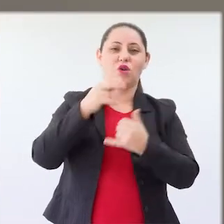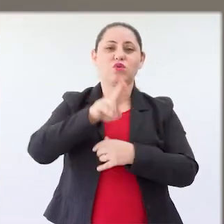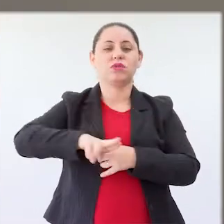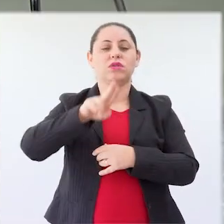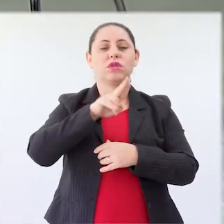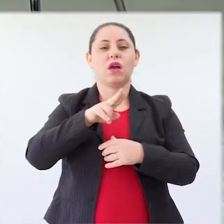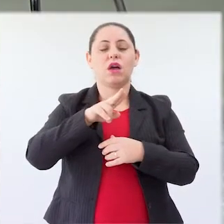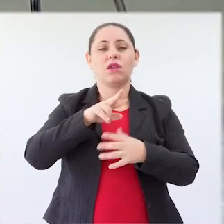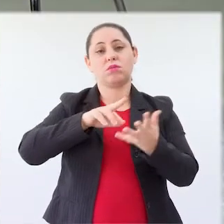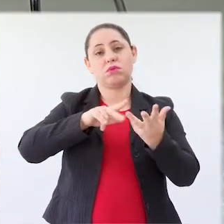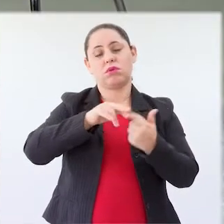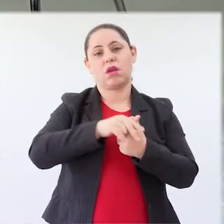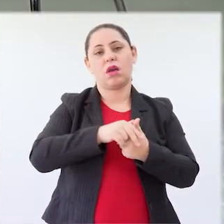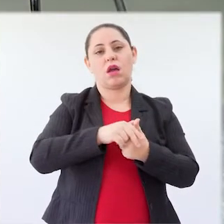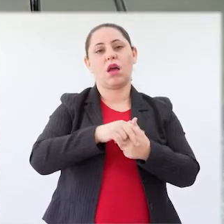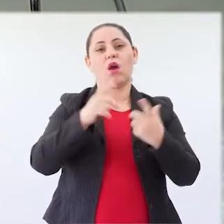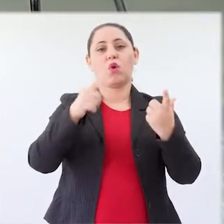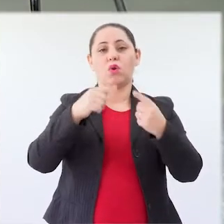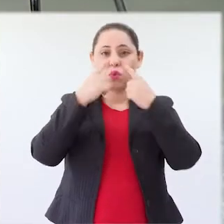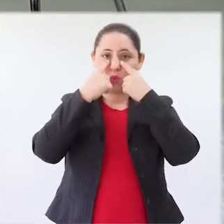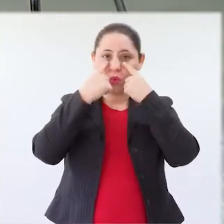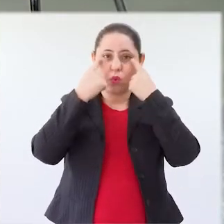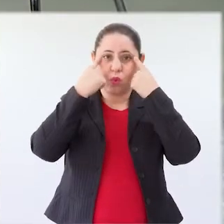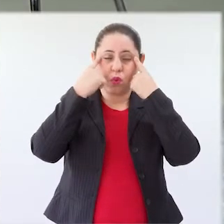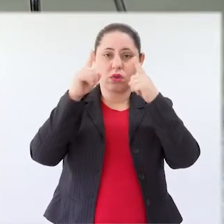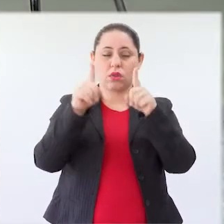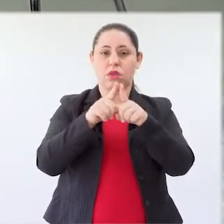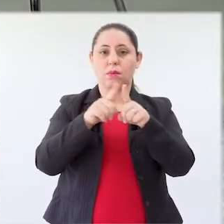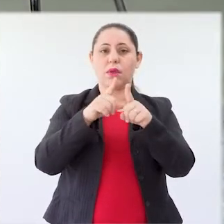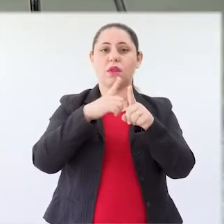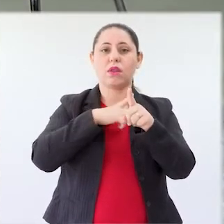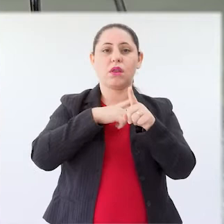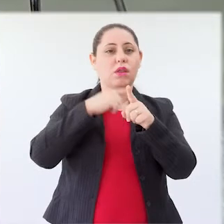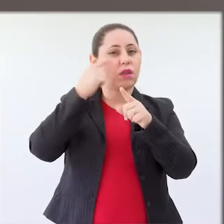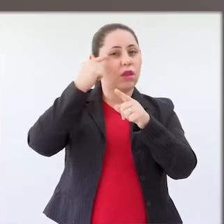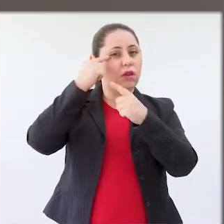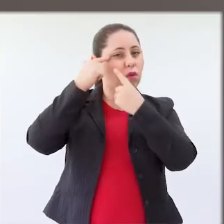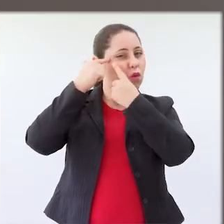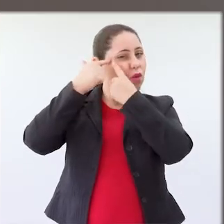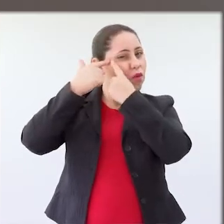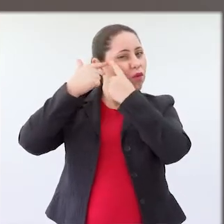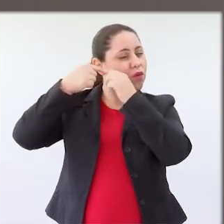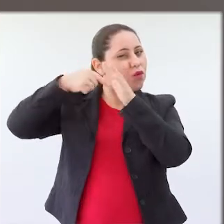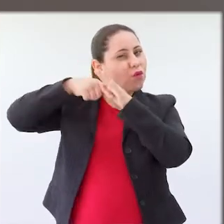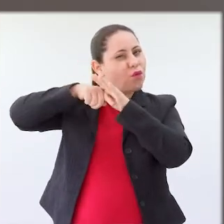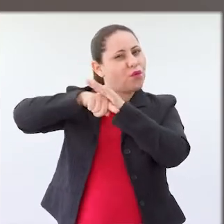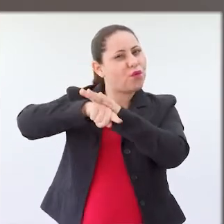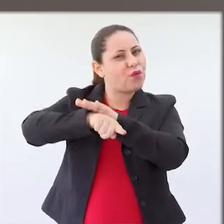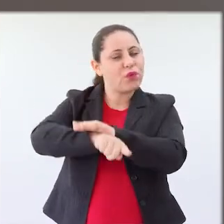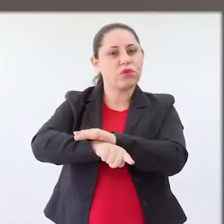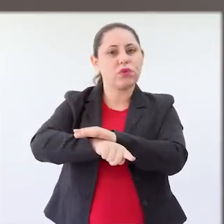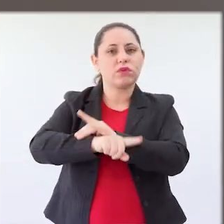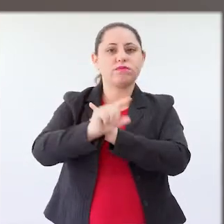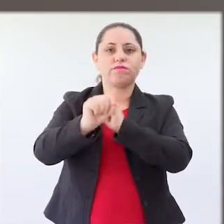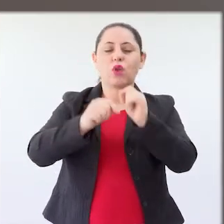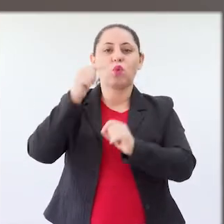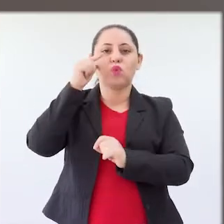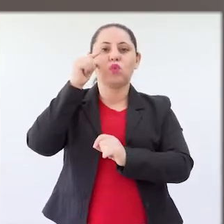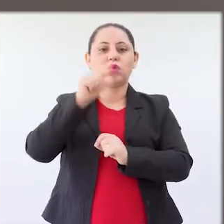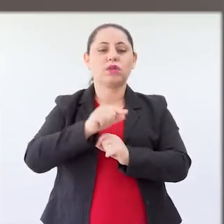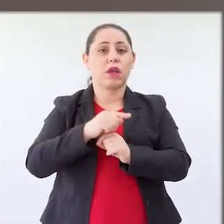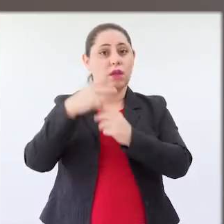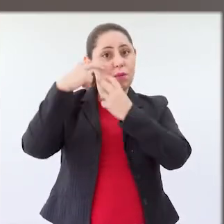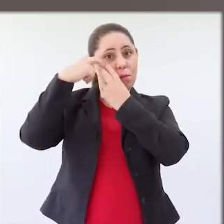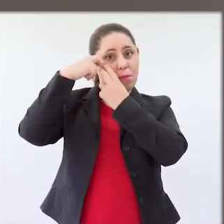consegue brincar. Alguns locais, como a região periocular, já formou uma ruga muito firme,